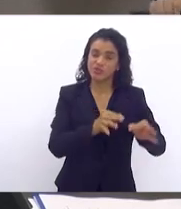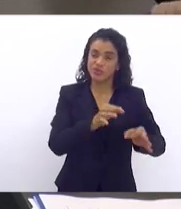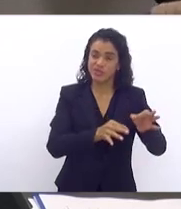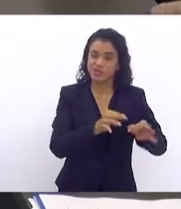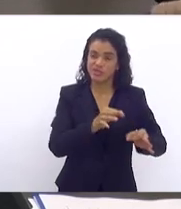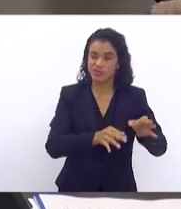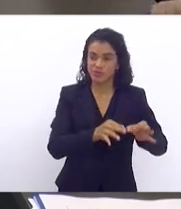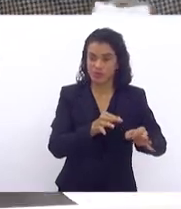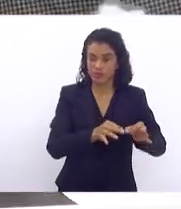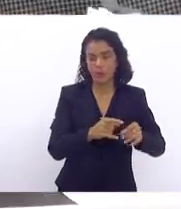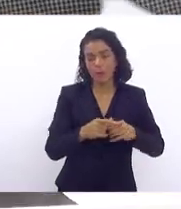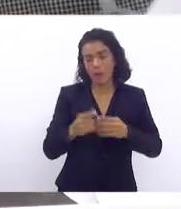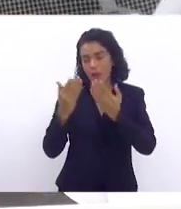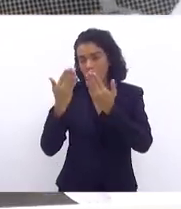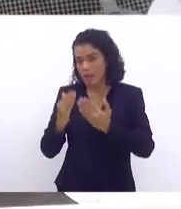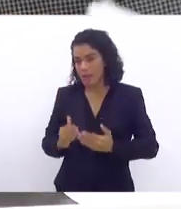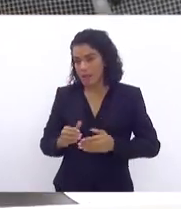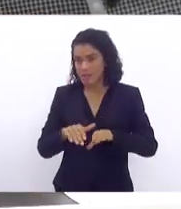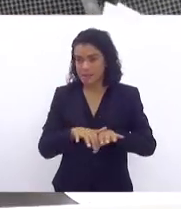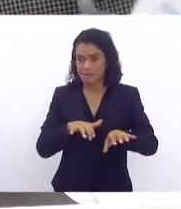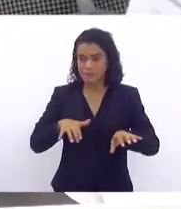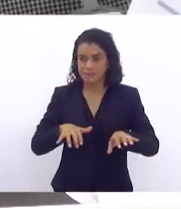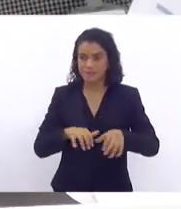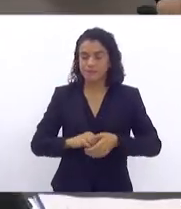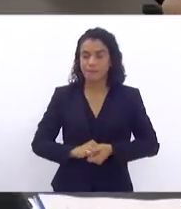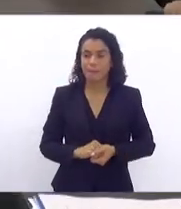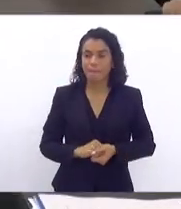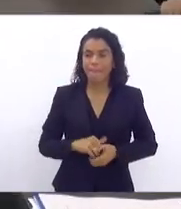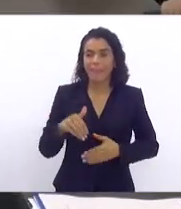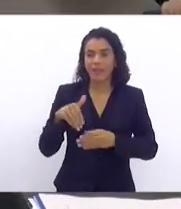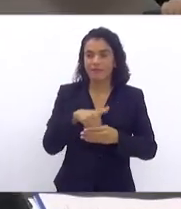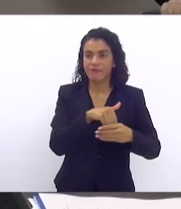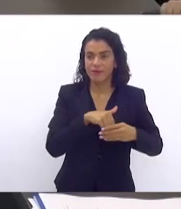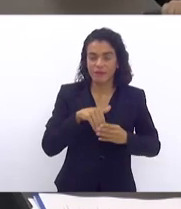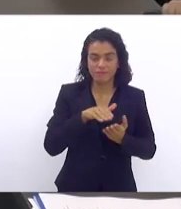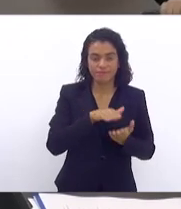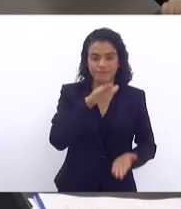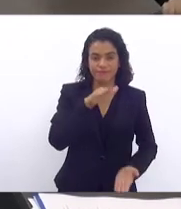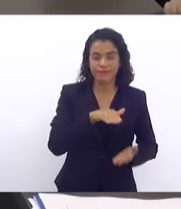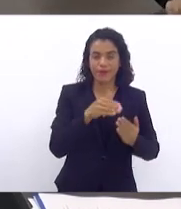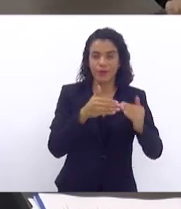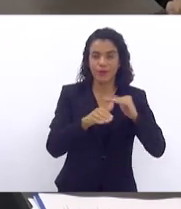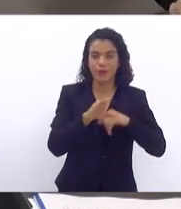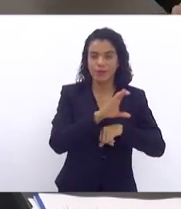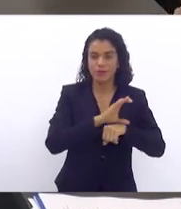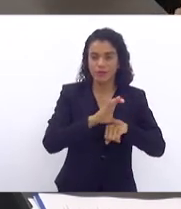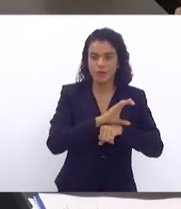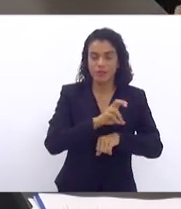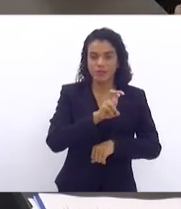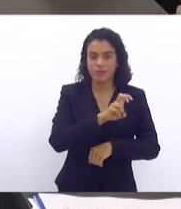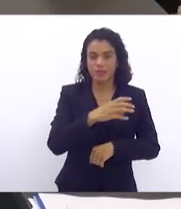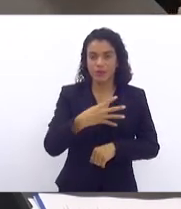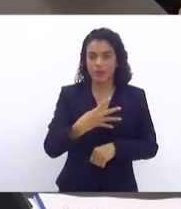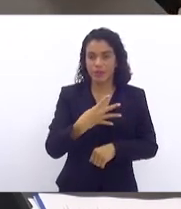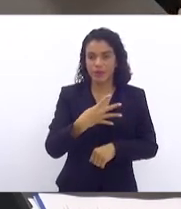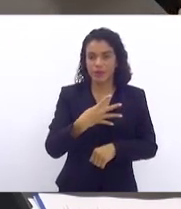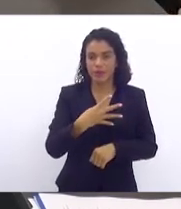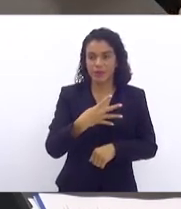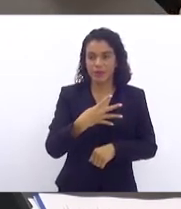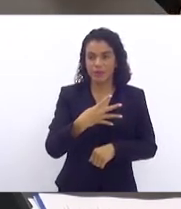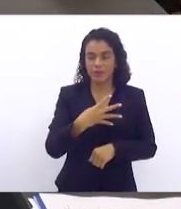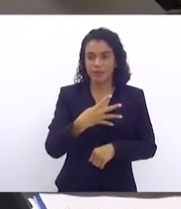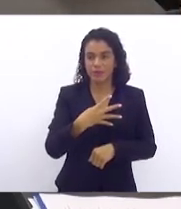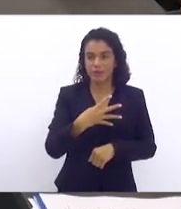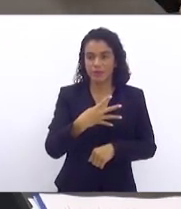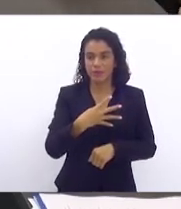para analisar a parte. Perfeito. Então, em votação, o bloco de inconstitucionalidade, que são os projetos 54... Peraí, só um instantinho,